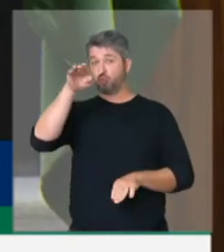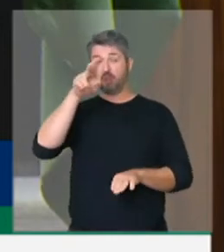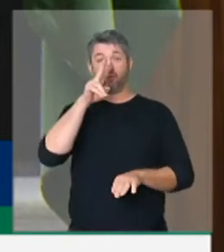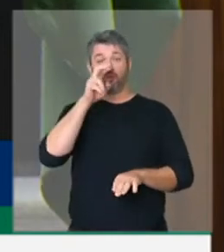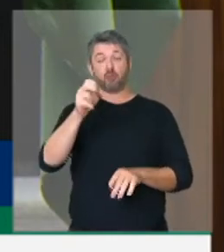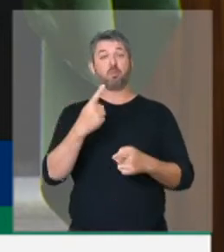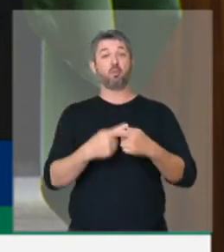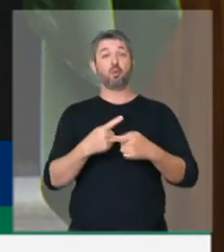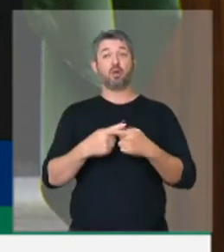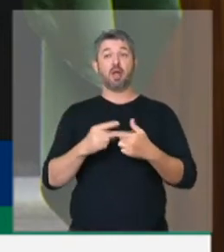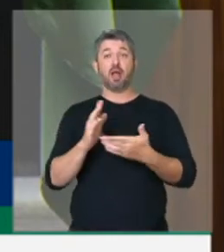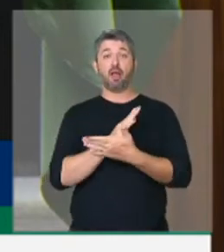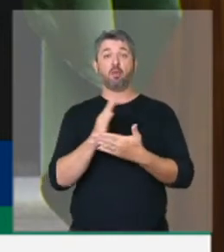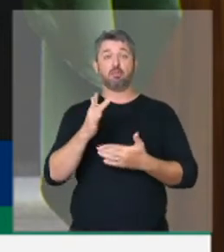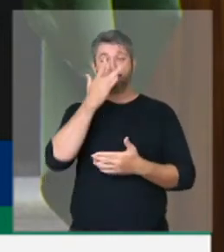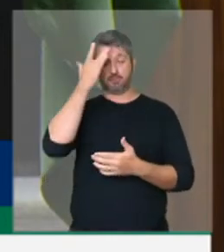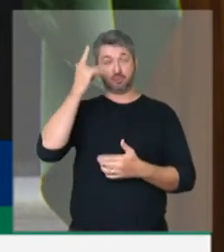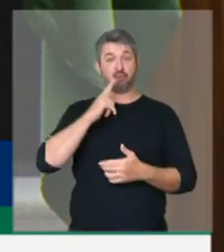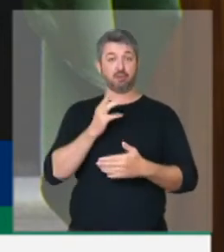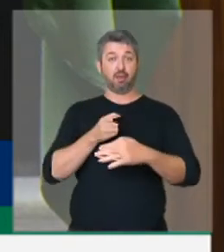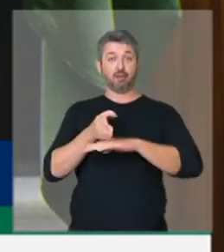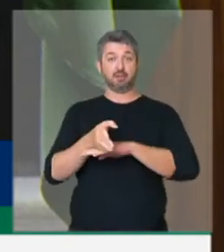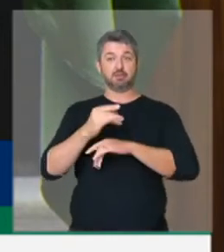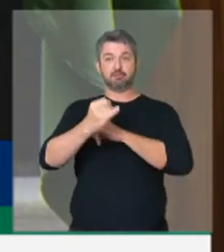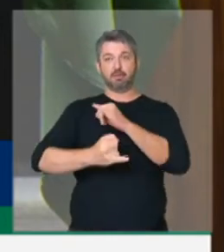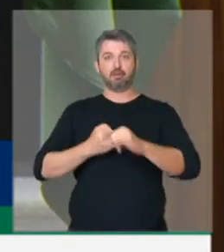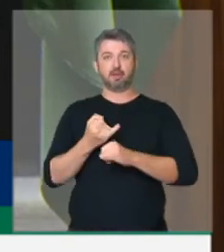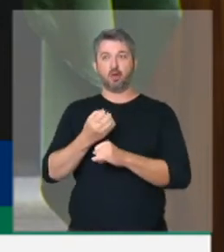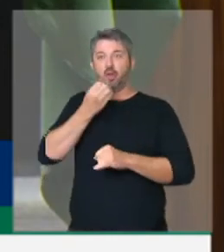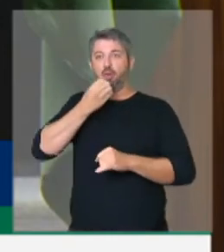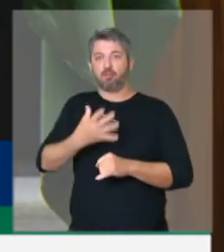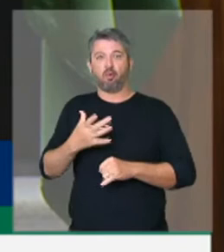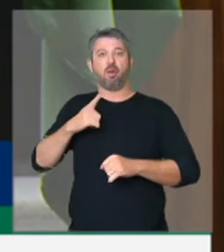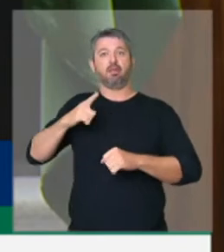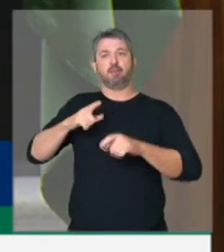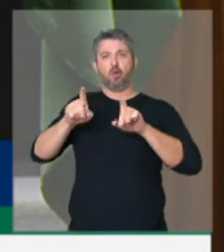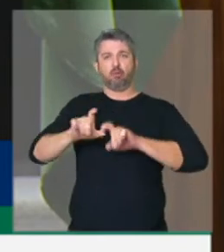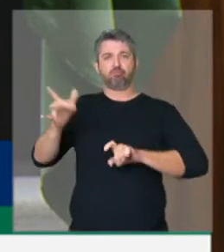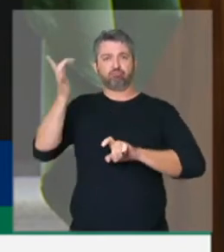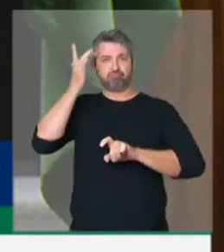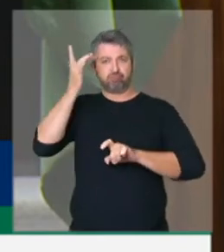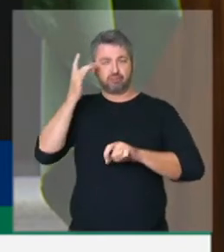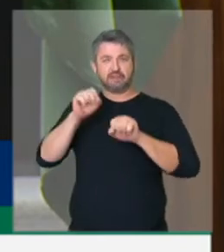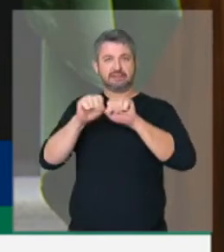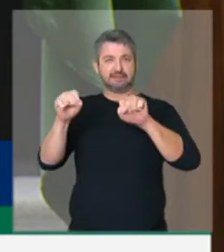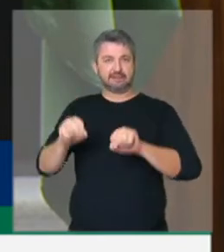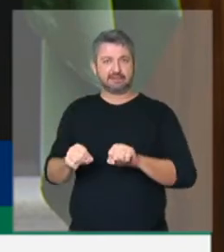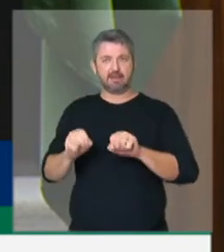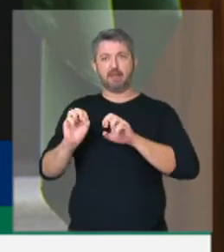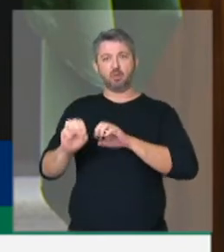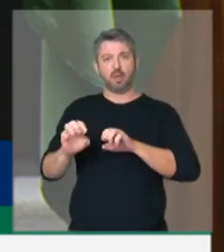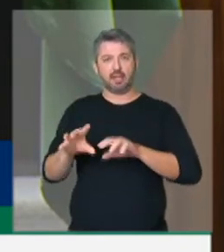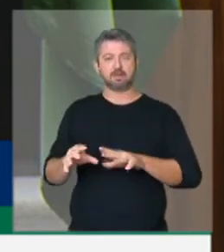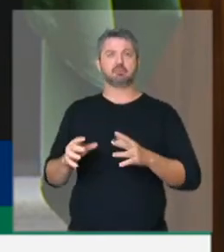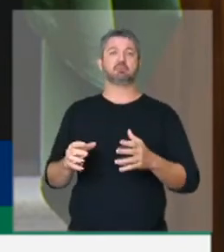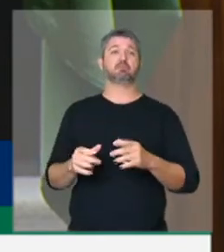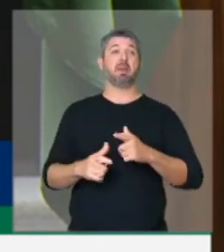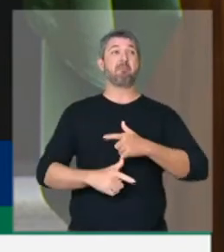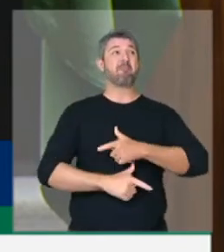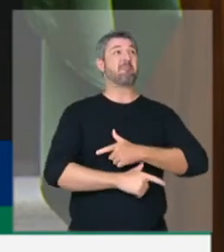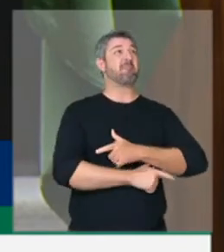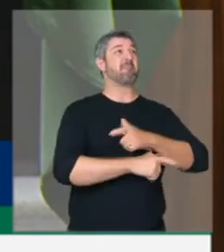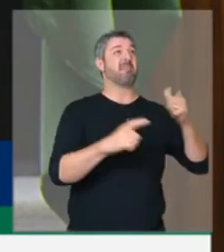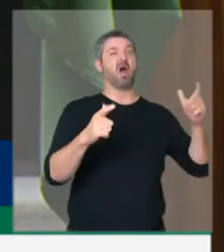alguns brasileiros têm acesso a uma boa internet, têm equipamentos, plataformas educacionais, a grande maioria não